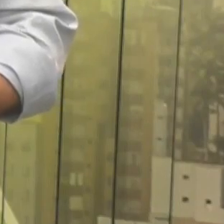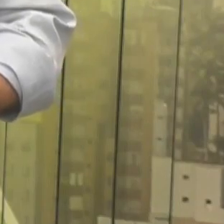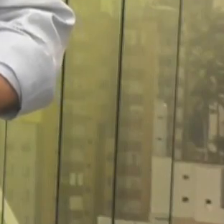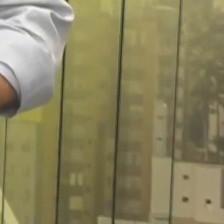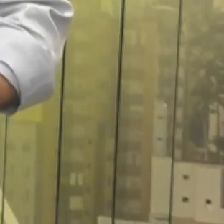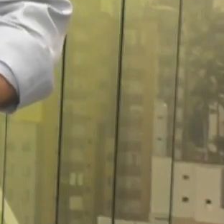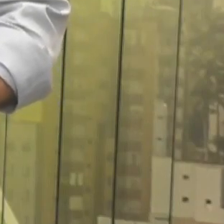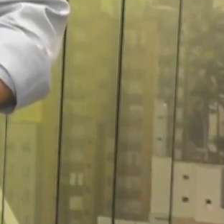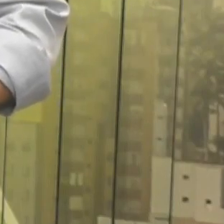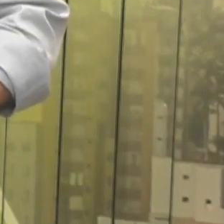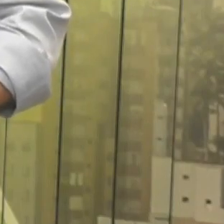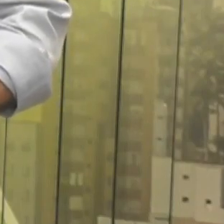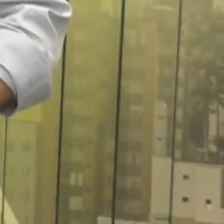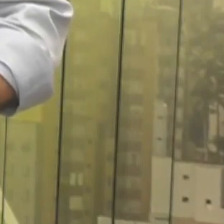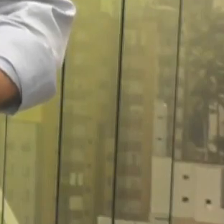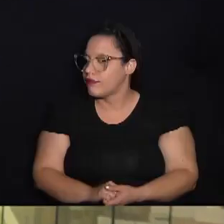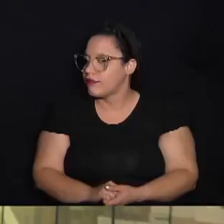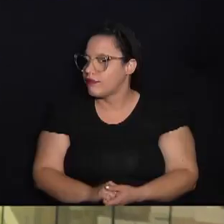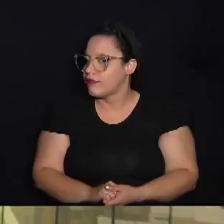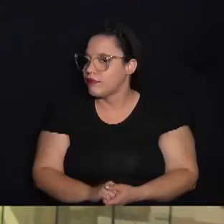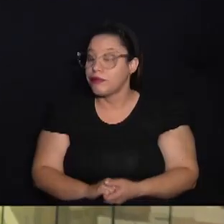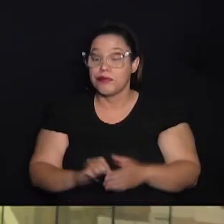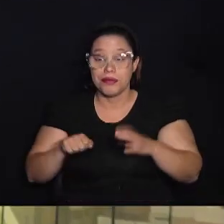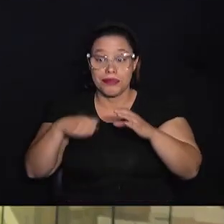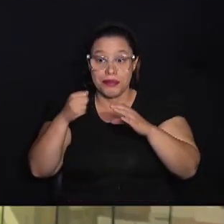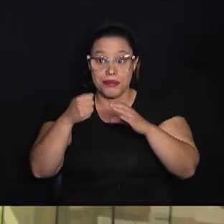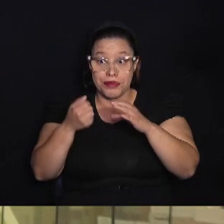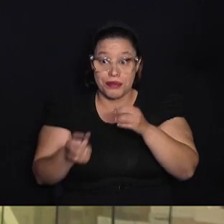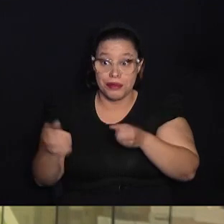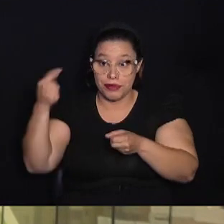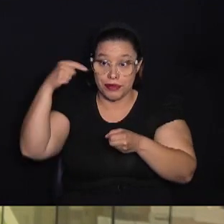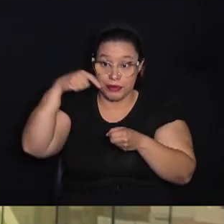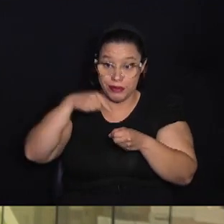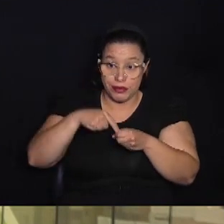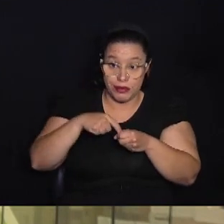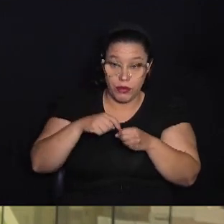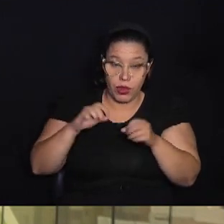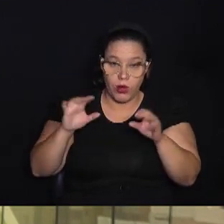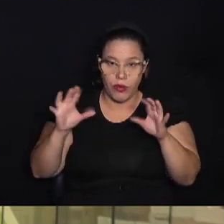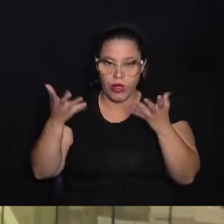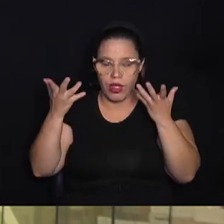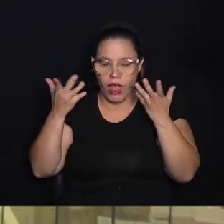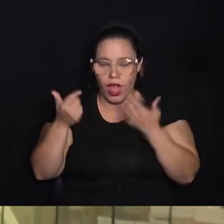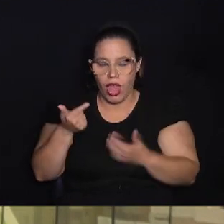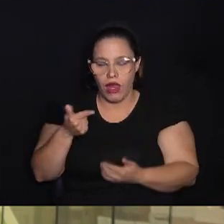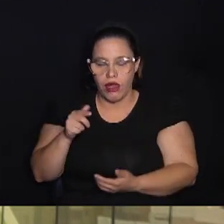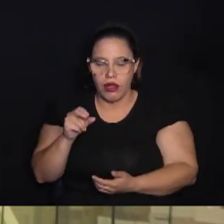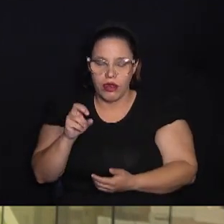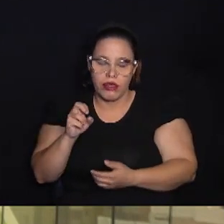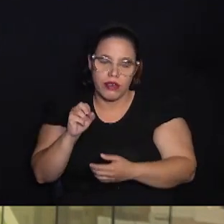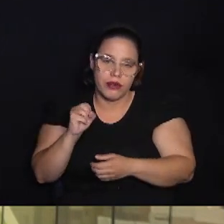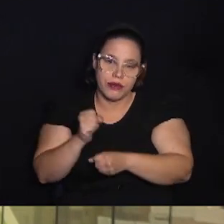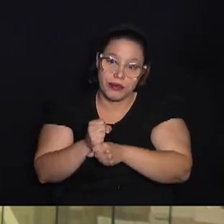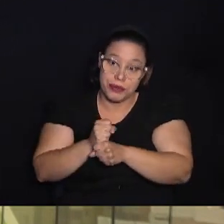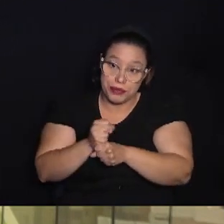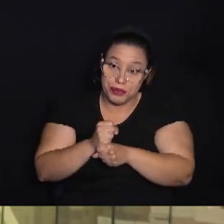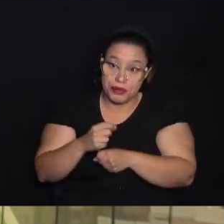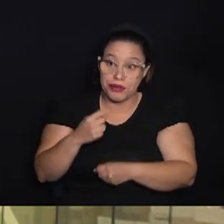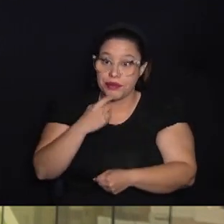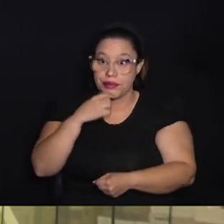bom isso aí pessoal estúdio Câmara de volta em comemoração Claro aos 250 anos de